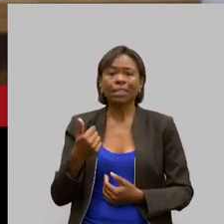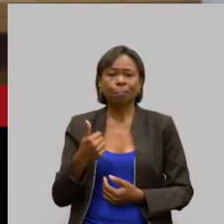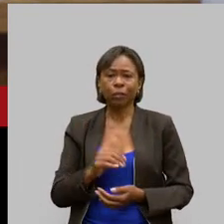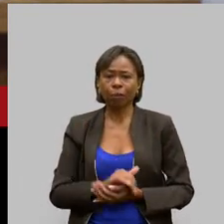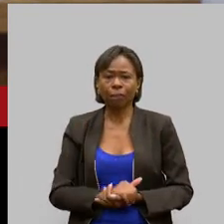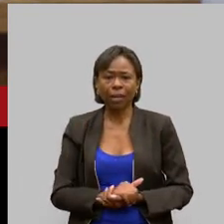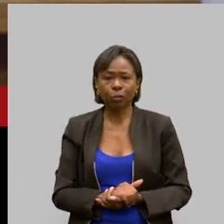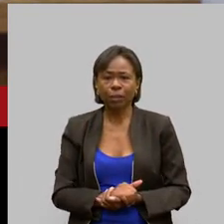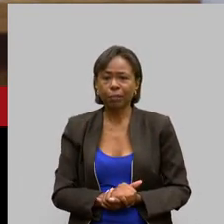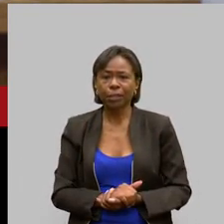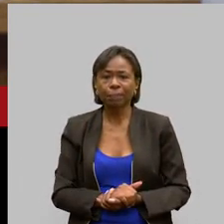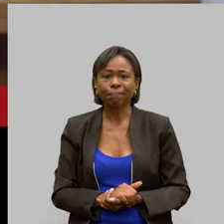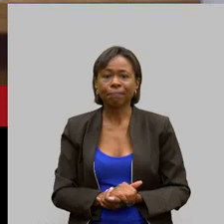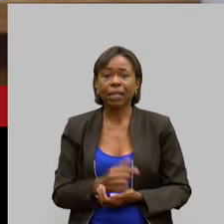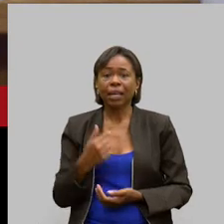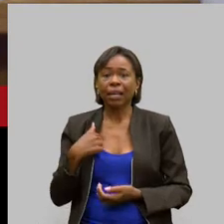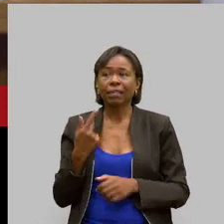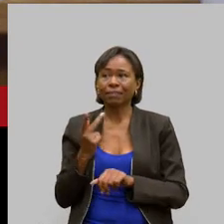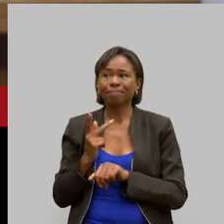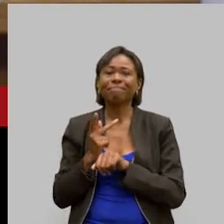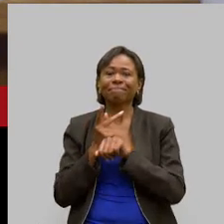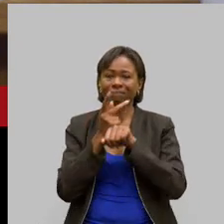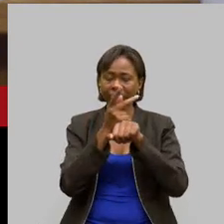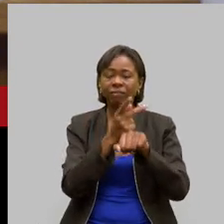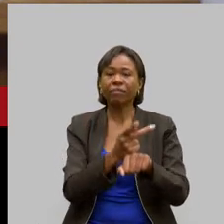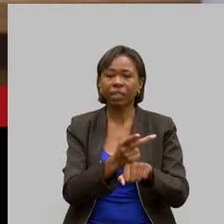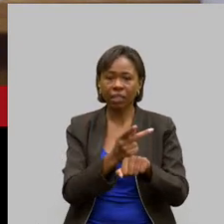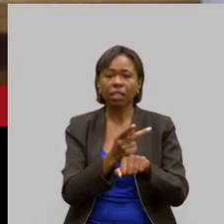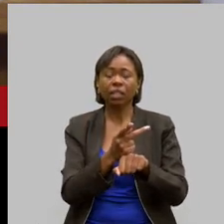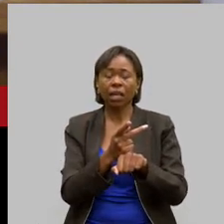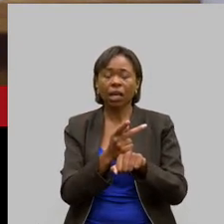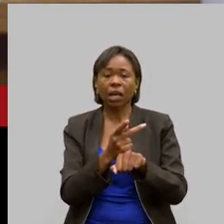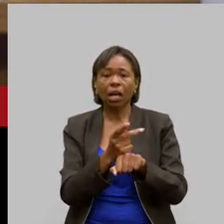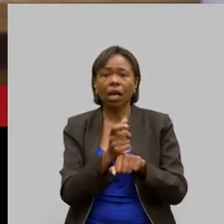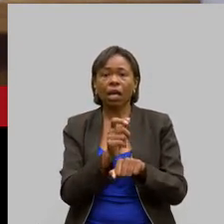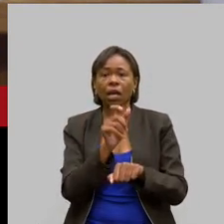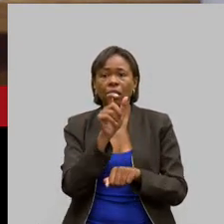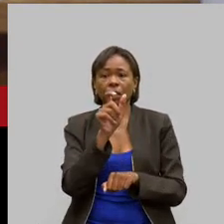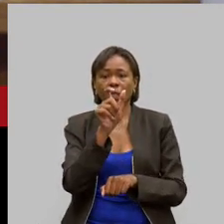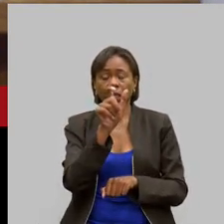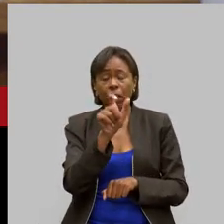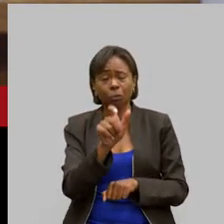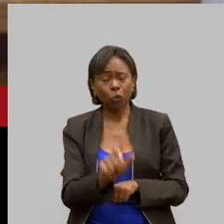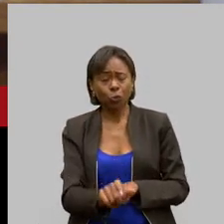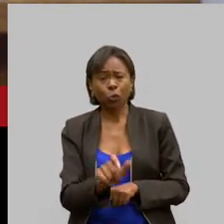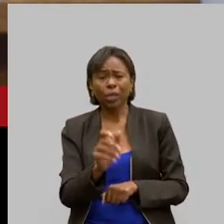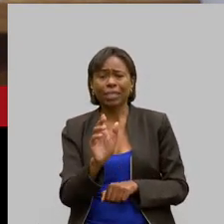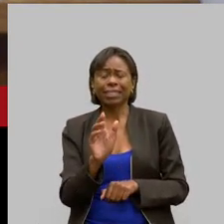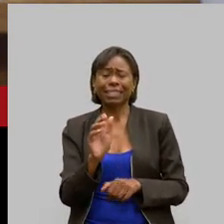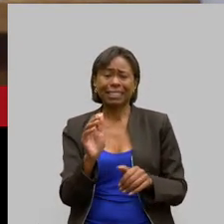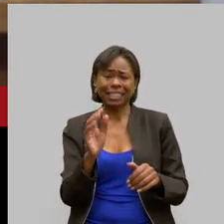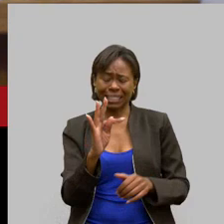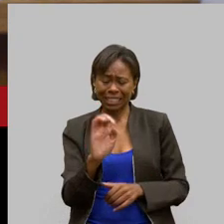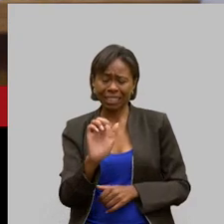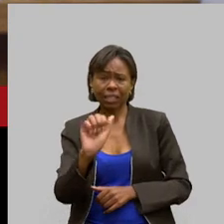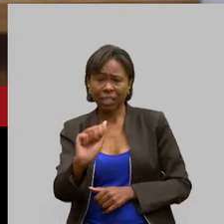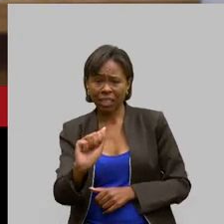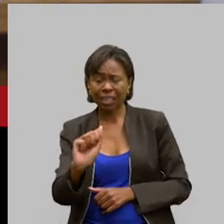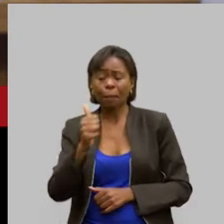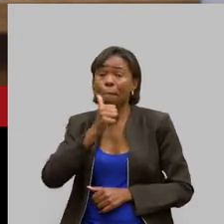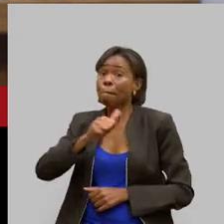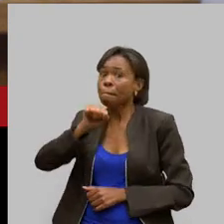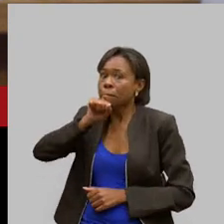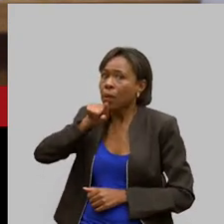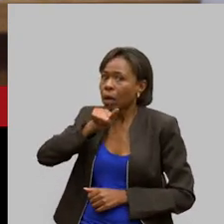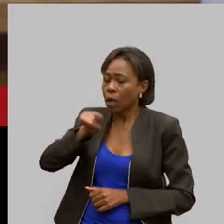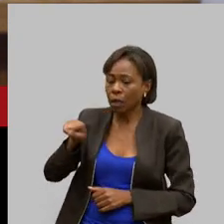com deficiência de associação E então pude perceber na pele né as dificuldades que as mães possuem porque o